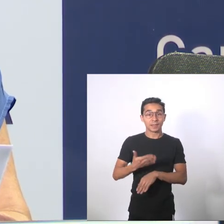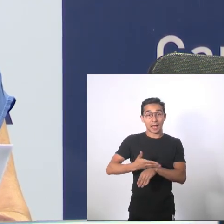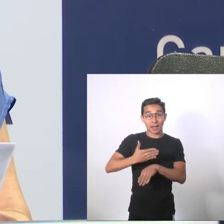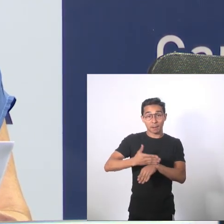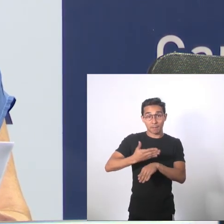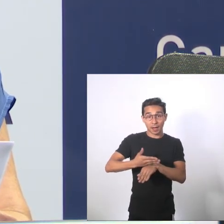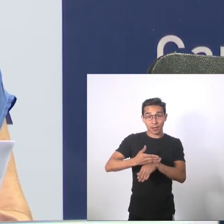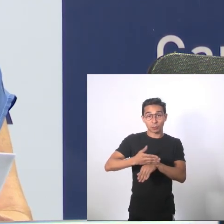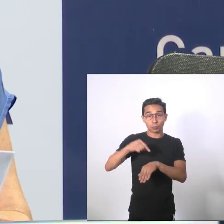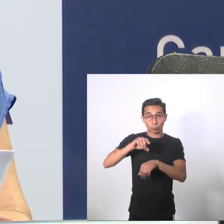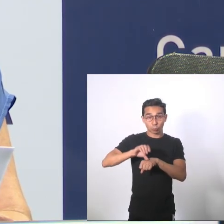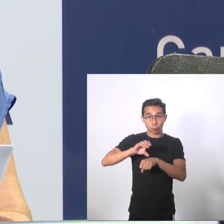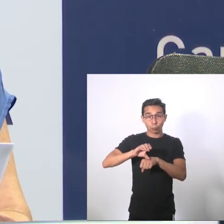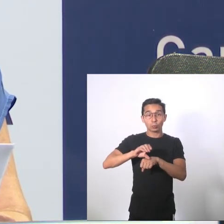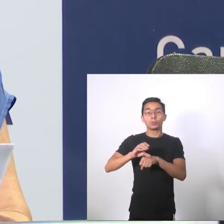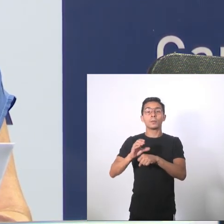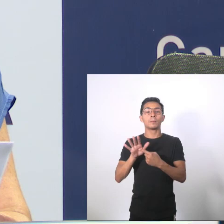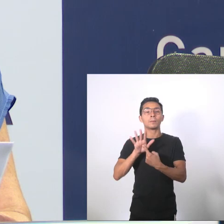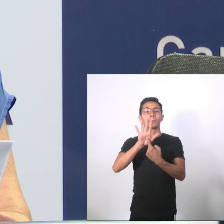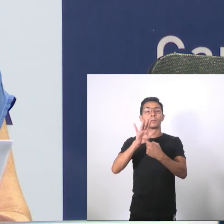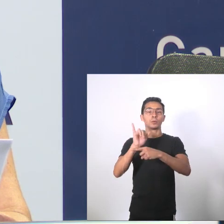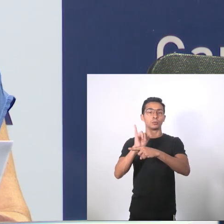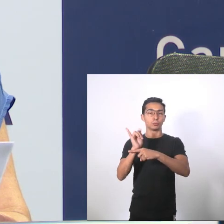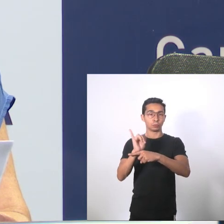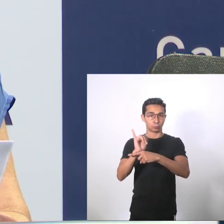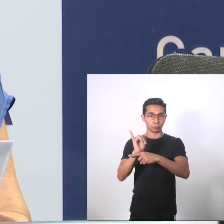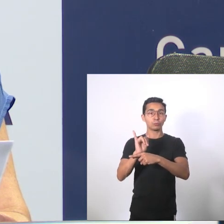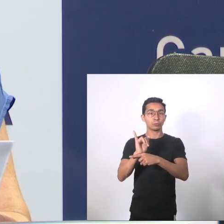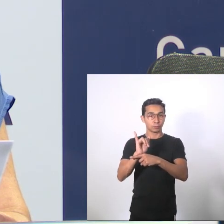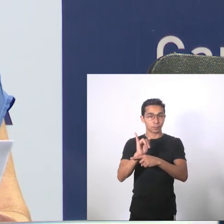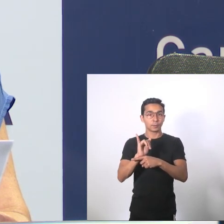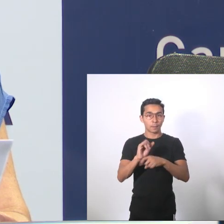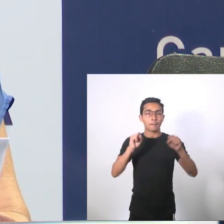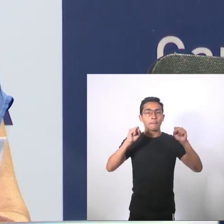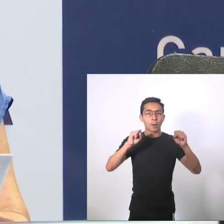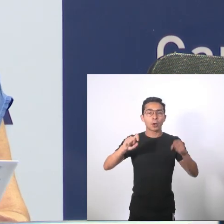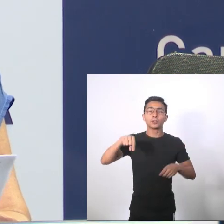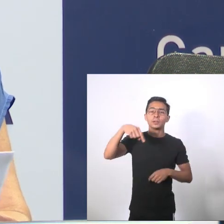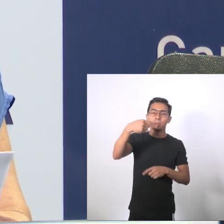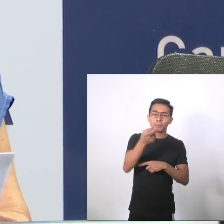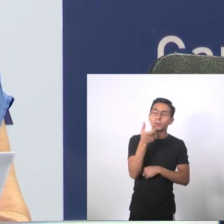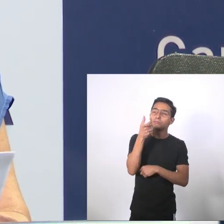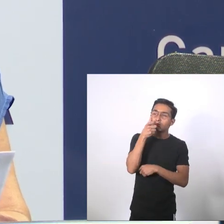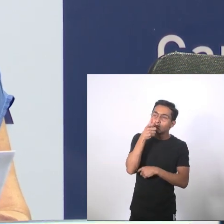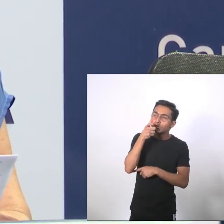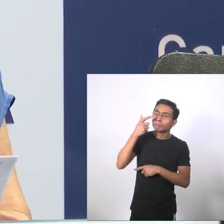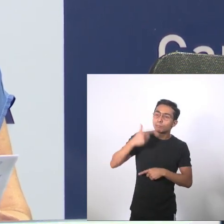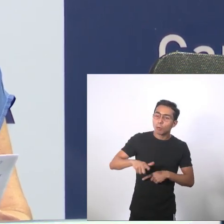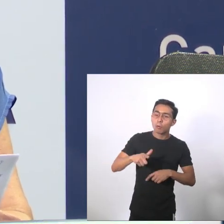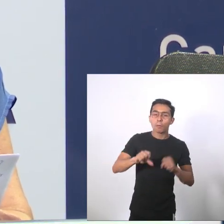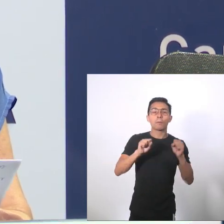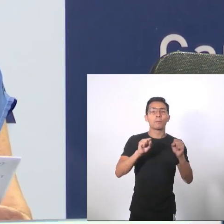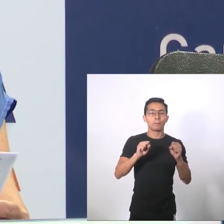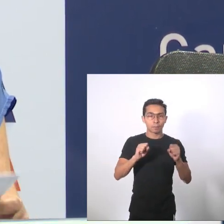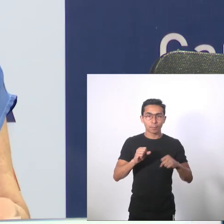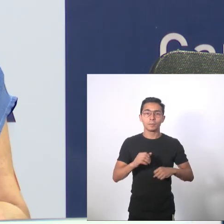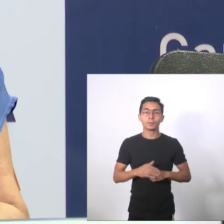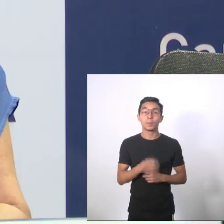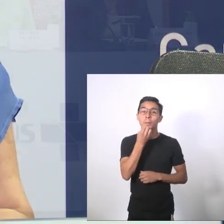plataforma YouTube para próximas consultas e a todos os interessados. Um bom treinamento a